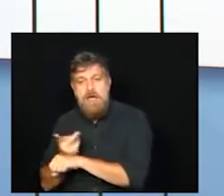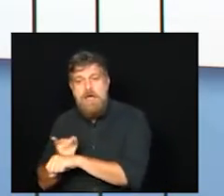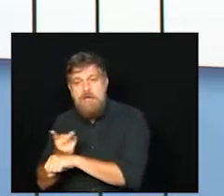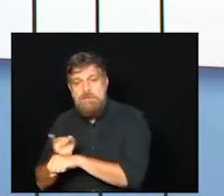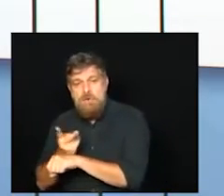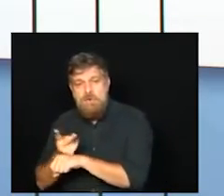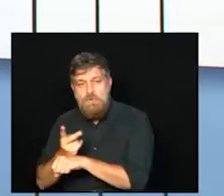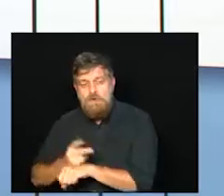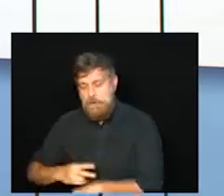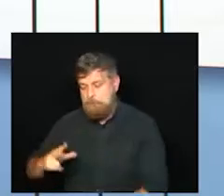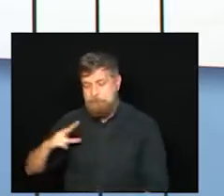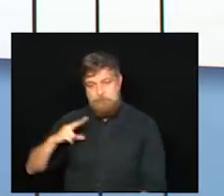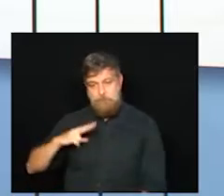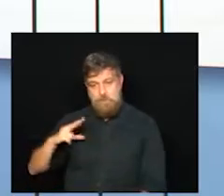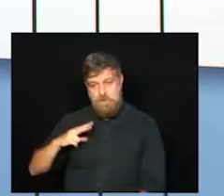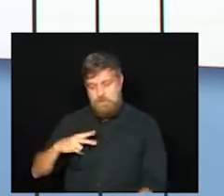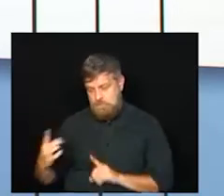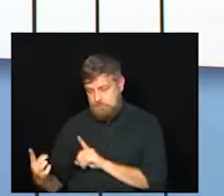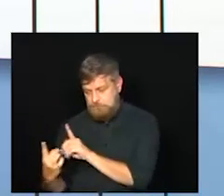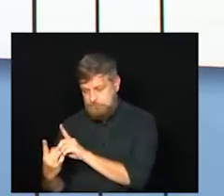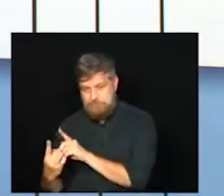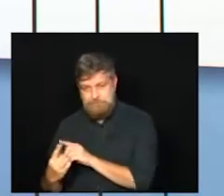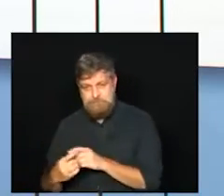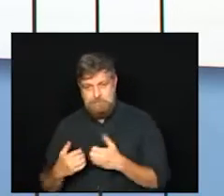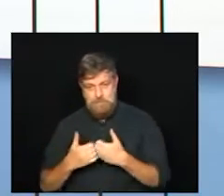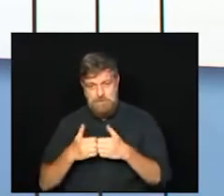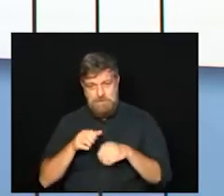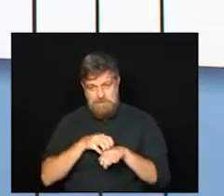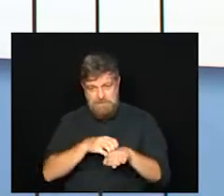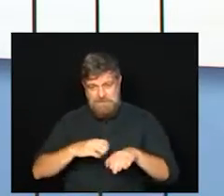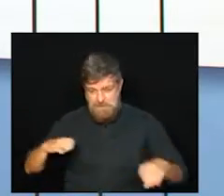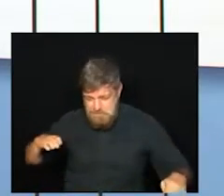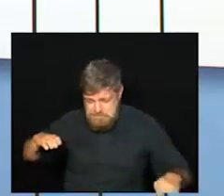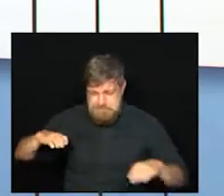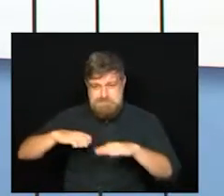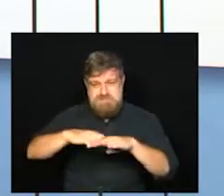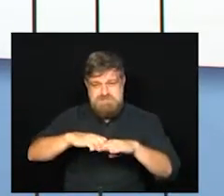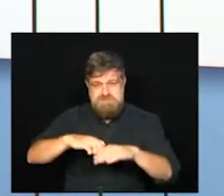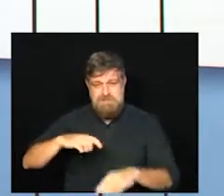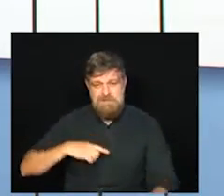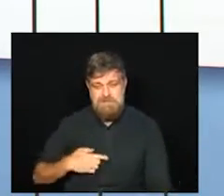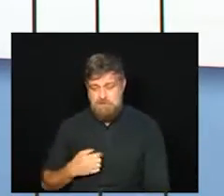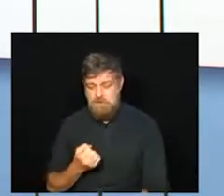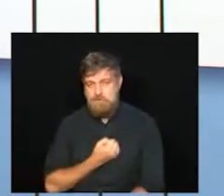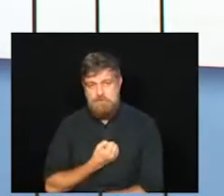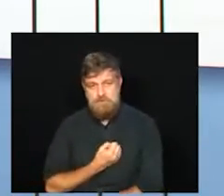por meios próprios. O acidente envolveu um ônibus da empresa Itajaí, da linha